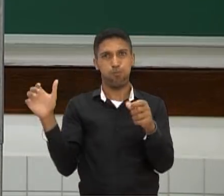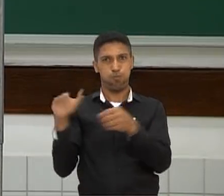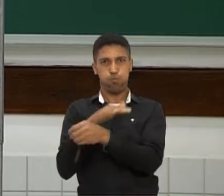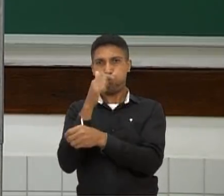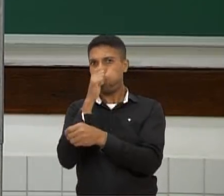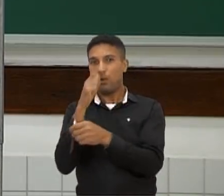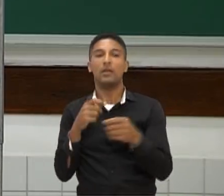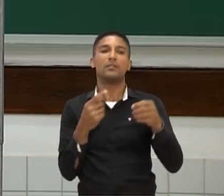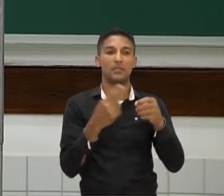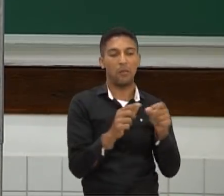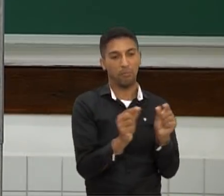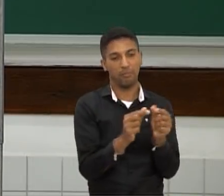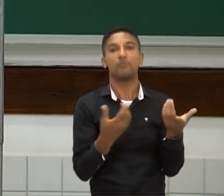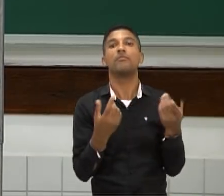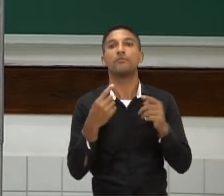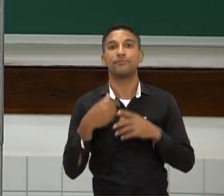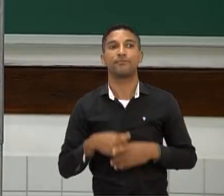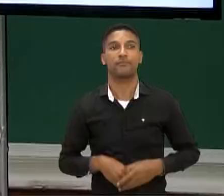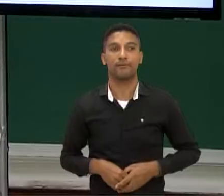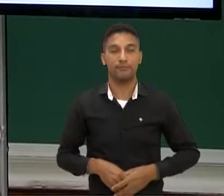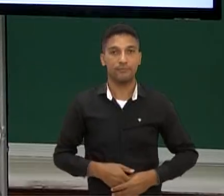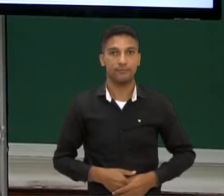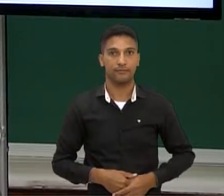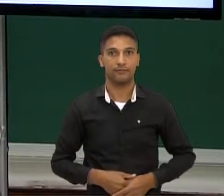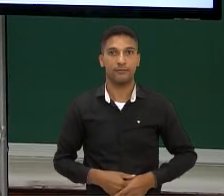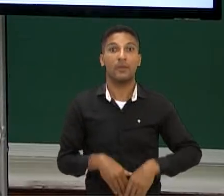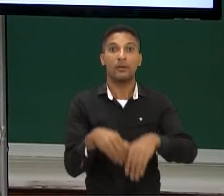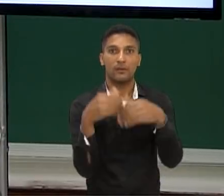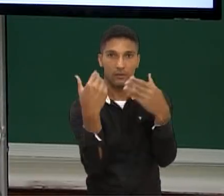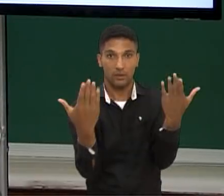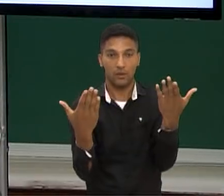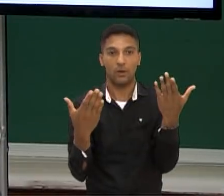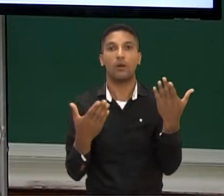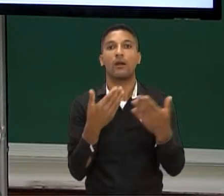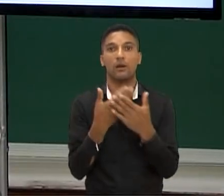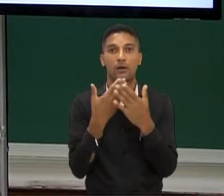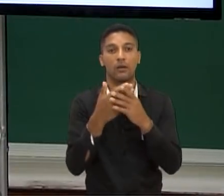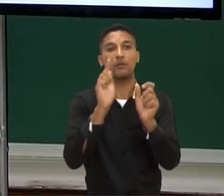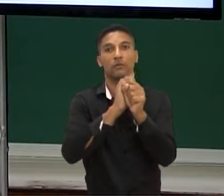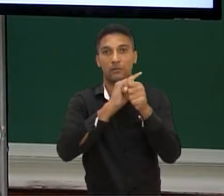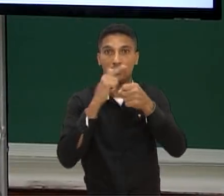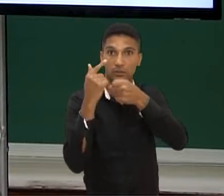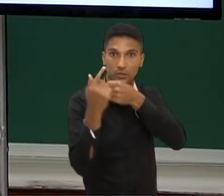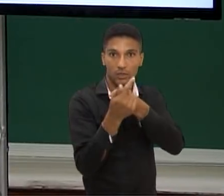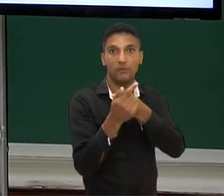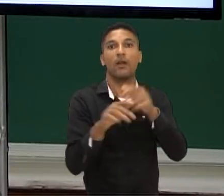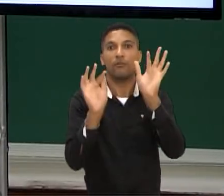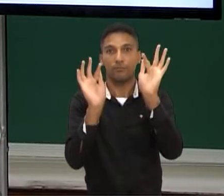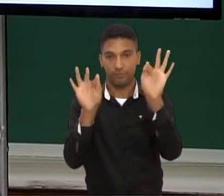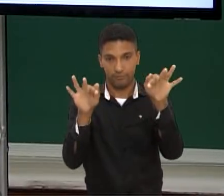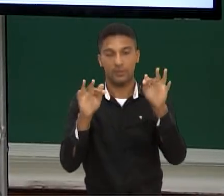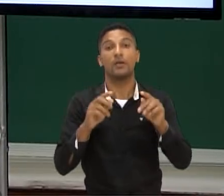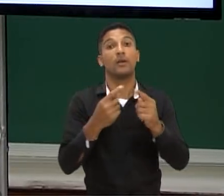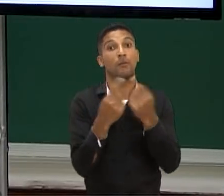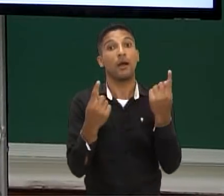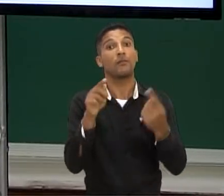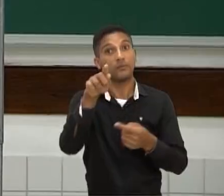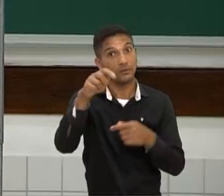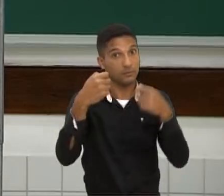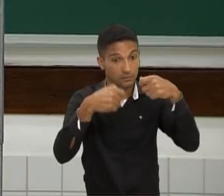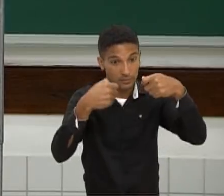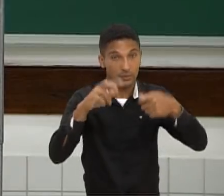Assim, pessoal, nós chegamos ao fim de mais uma aula de geografia. Então, vocês lembrem sempre que